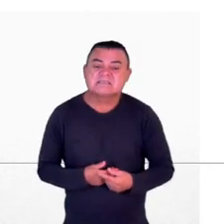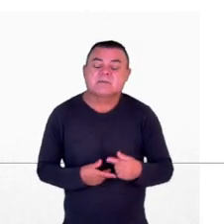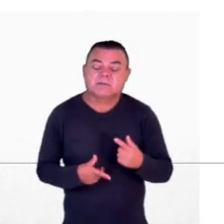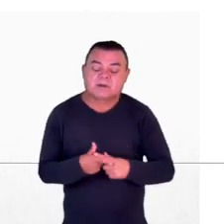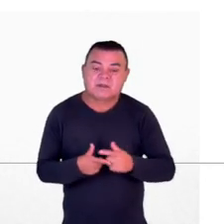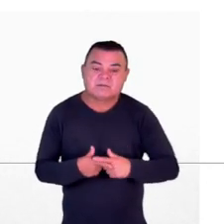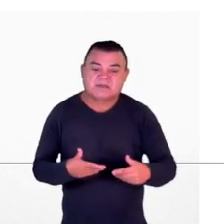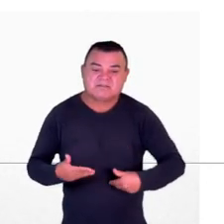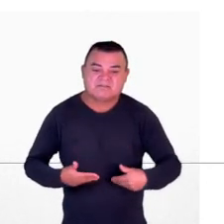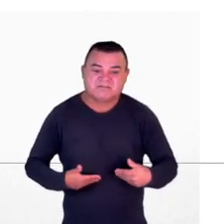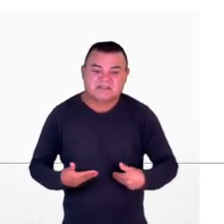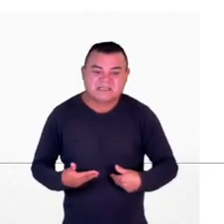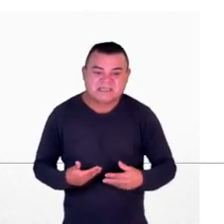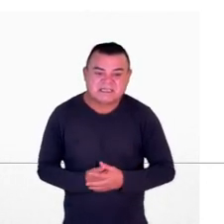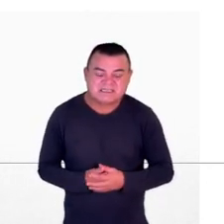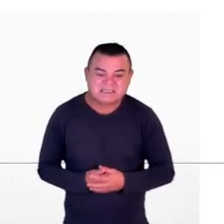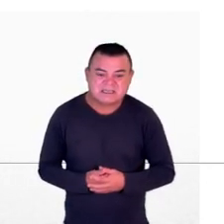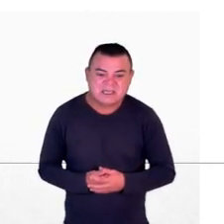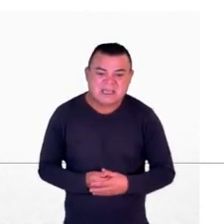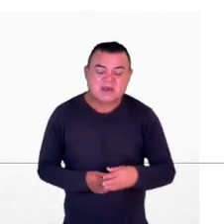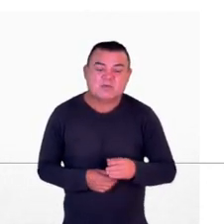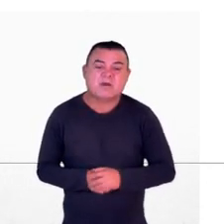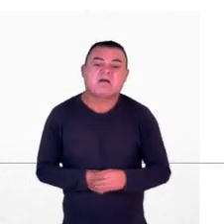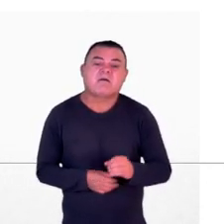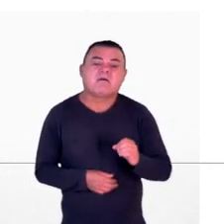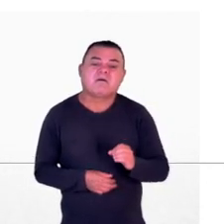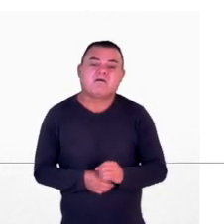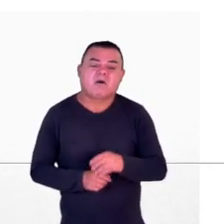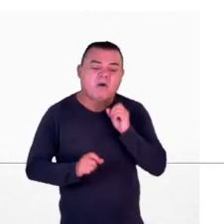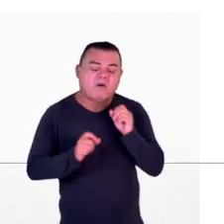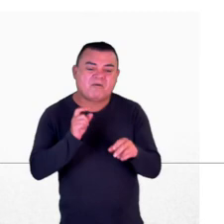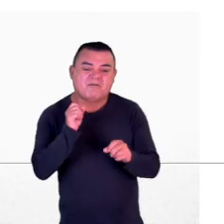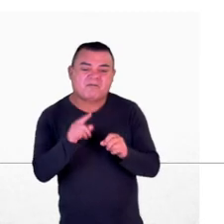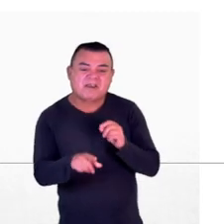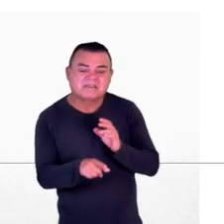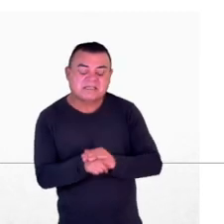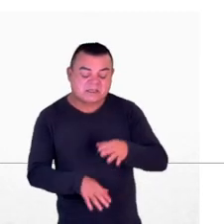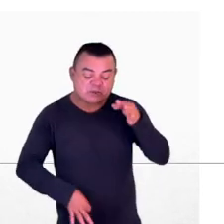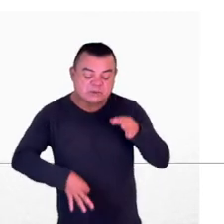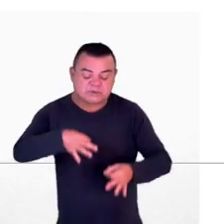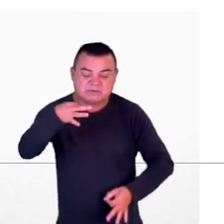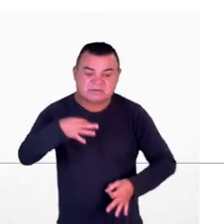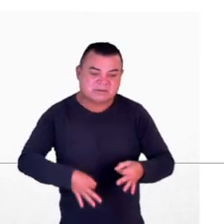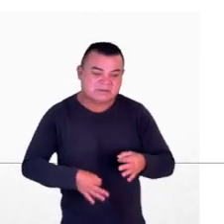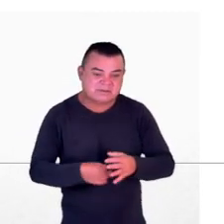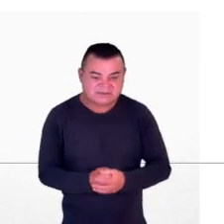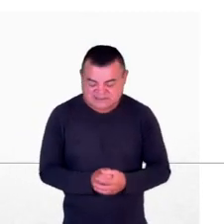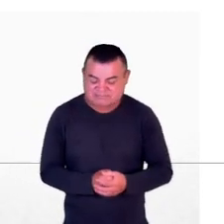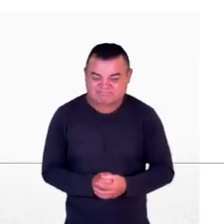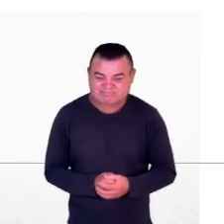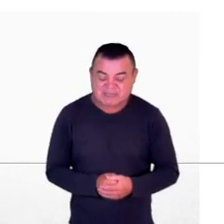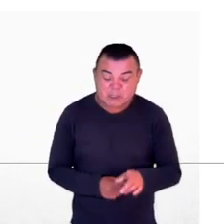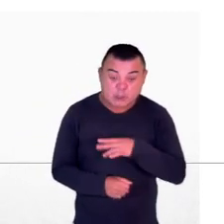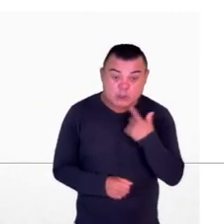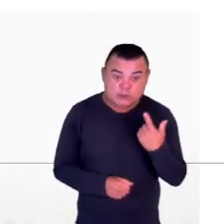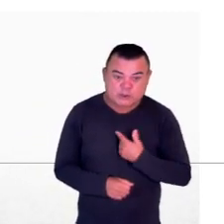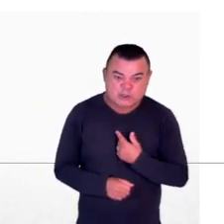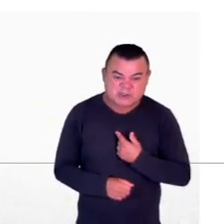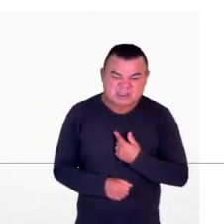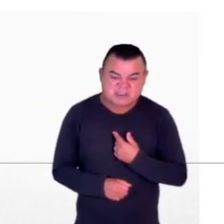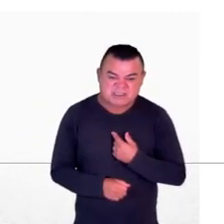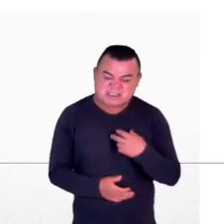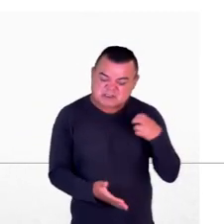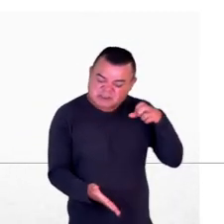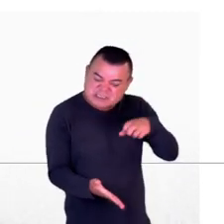justiça intergeracional né Nós condenamos